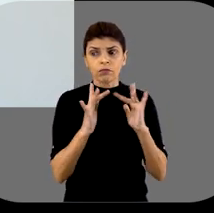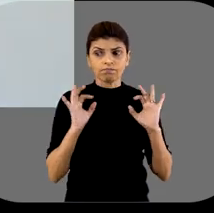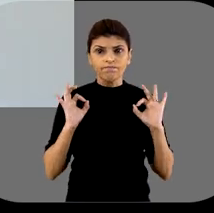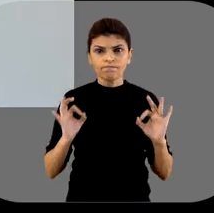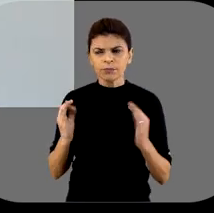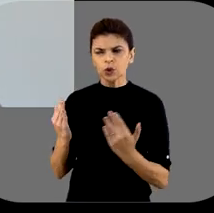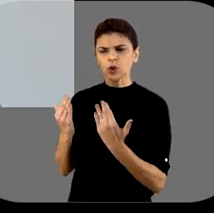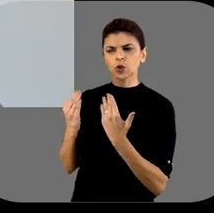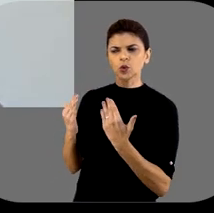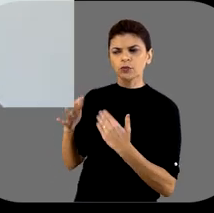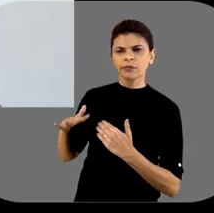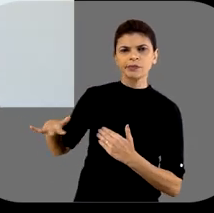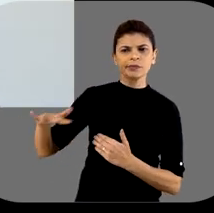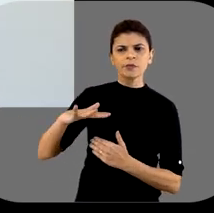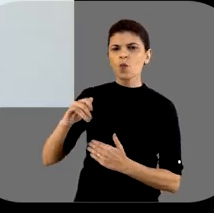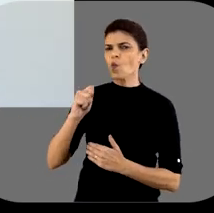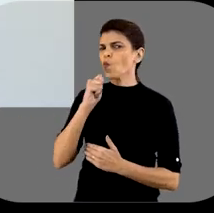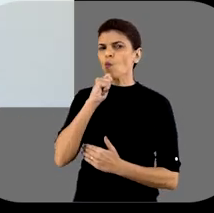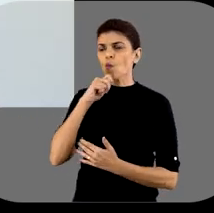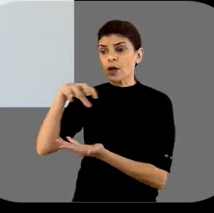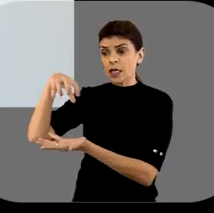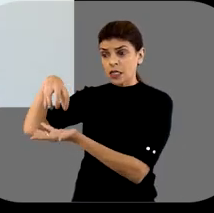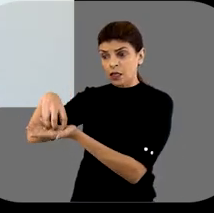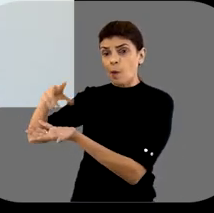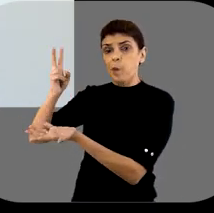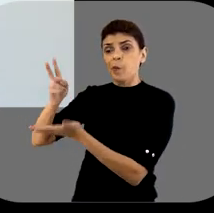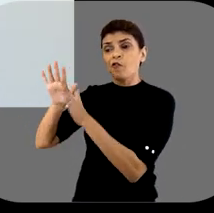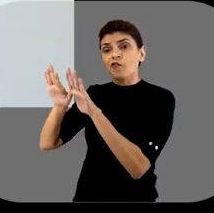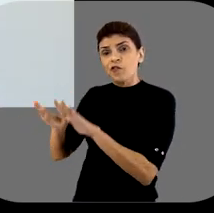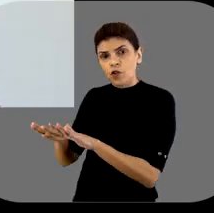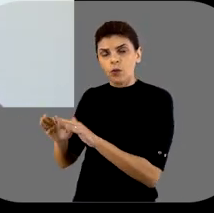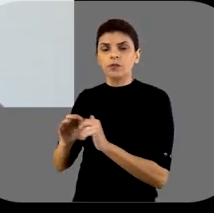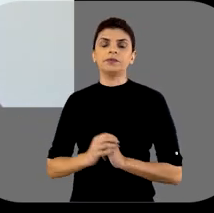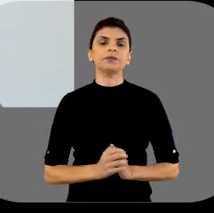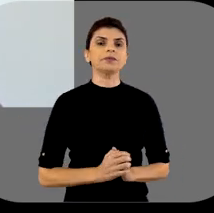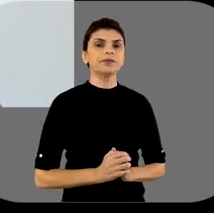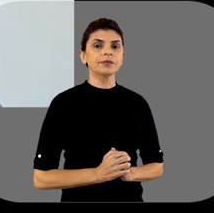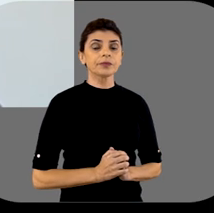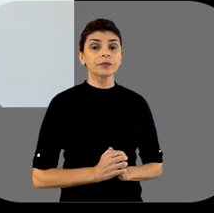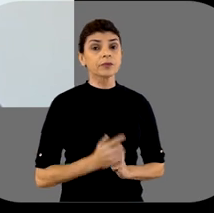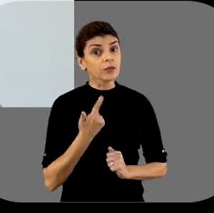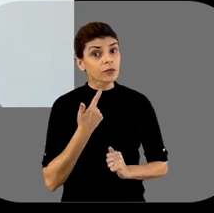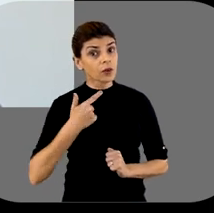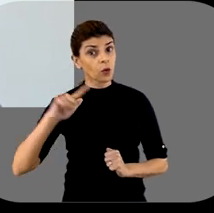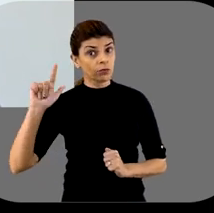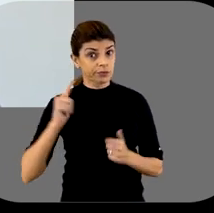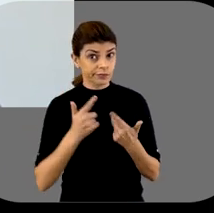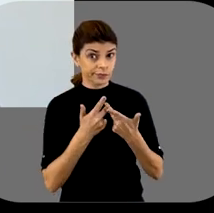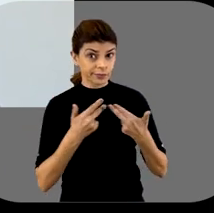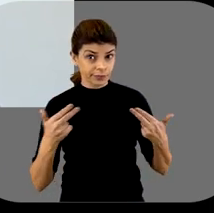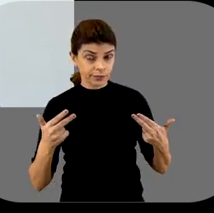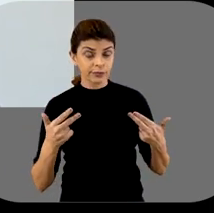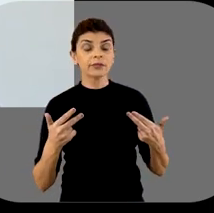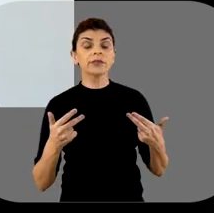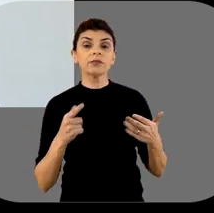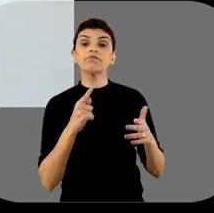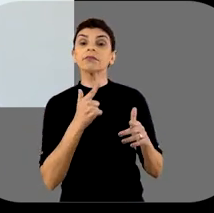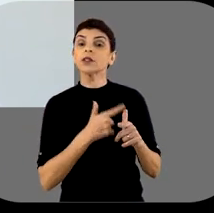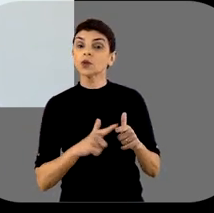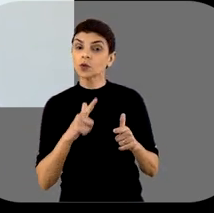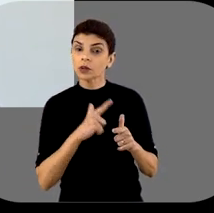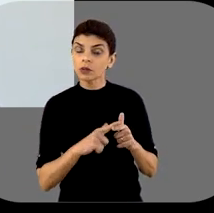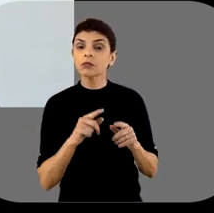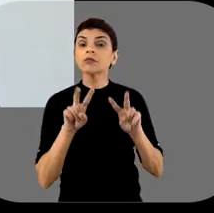suspeito confirmado naqueles indivíduos que não saíram de uma comunidade indígena. Um outro ponto da definição de